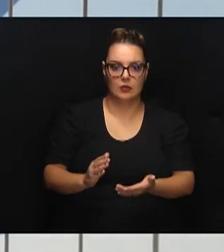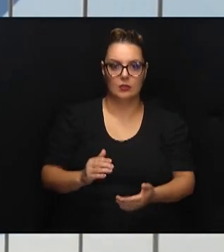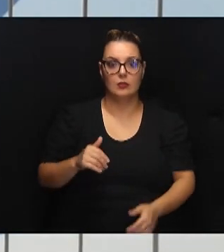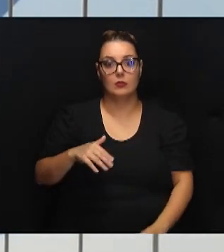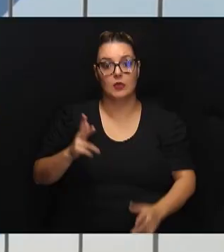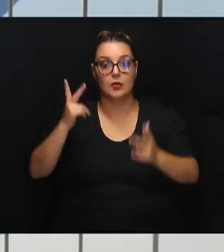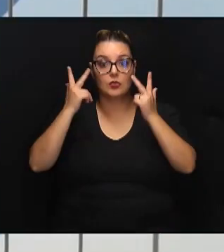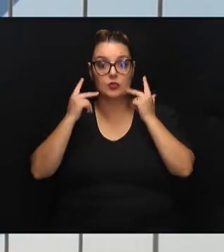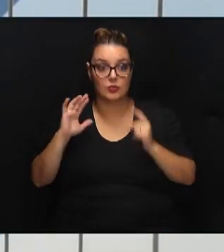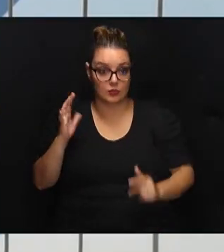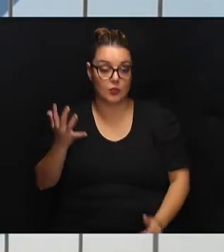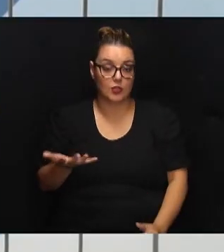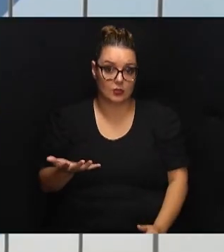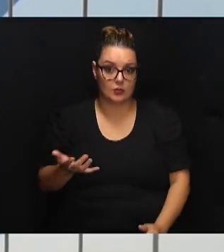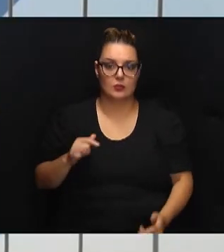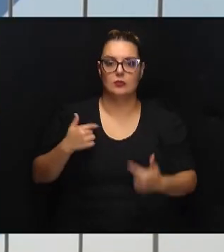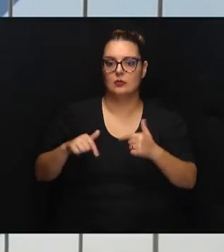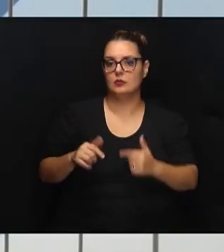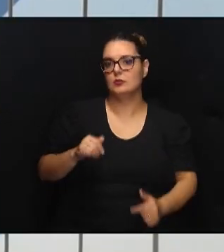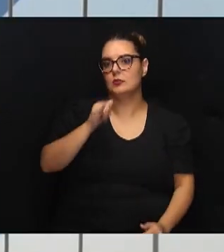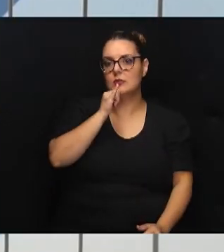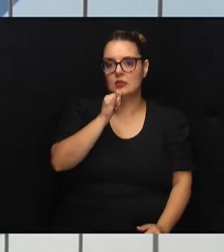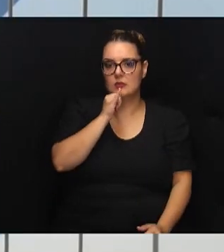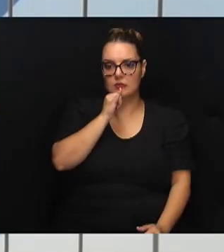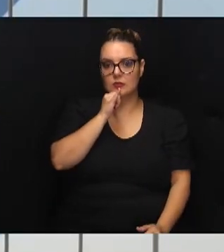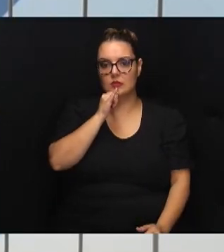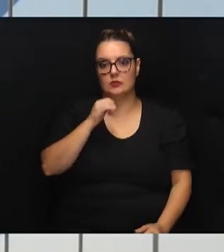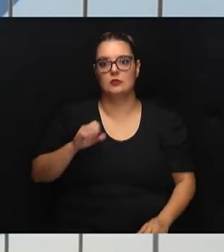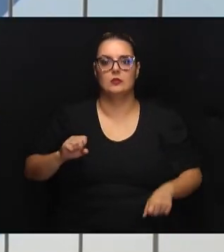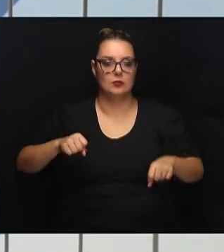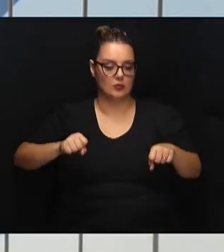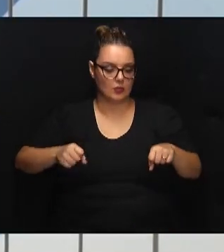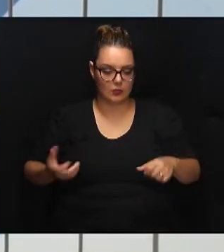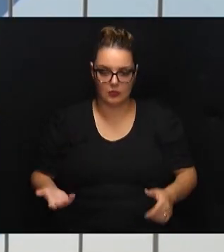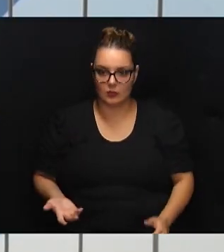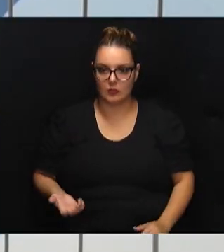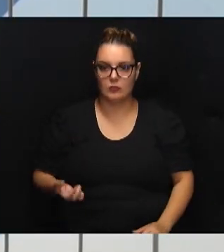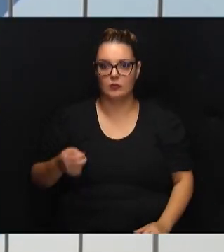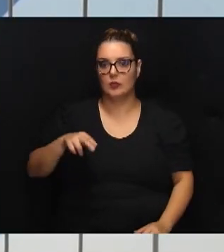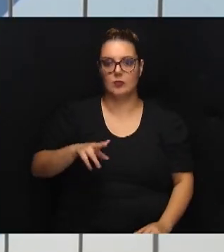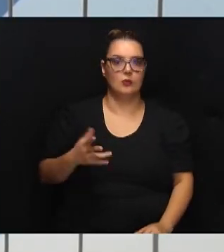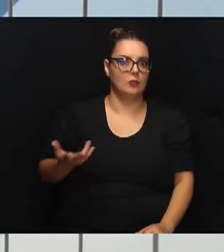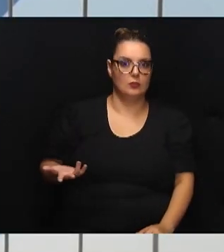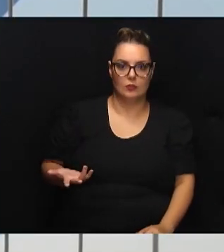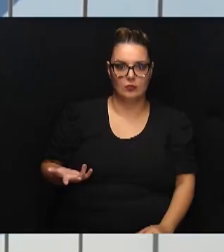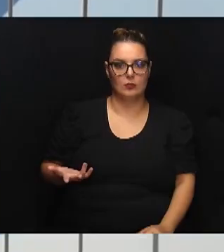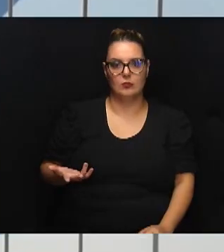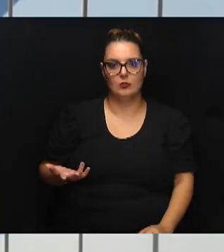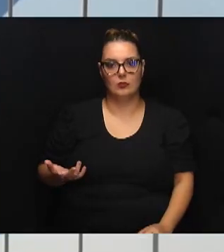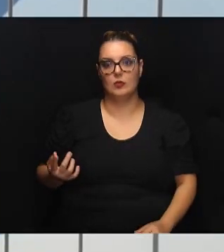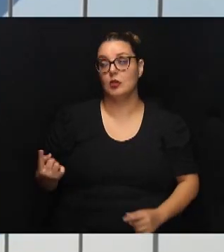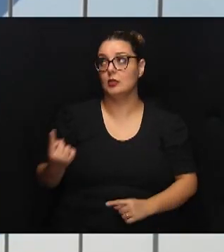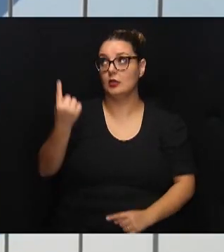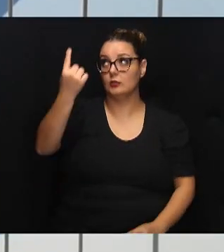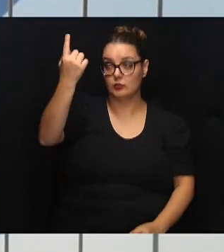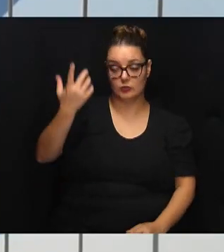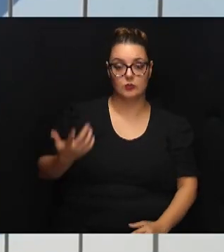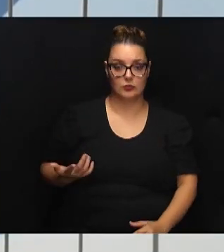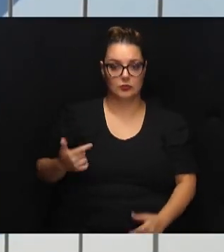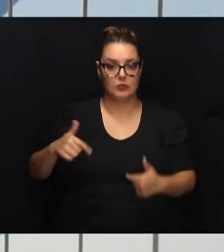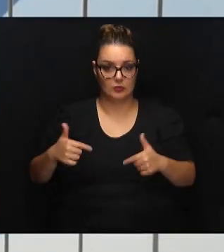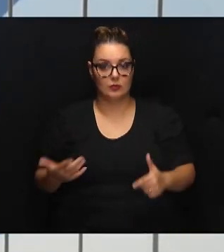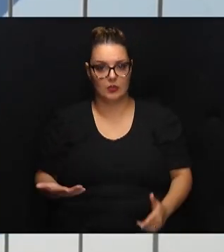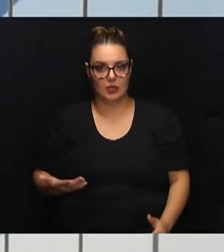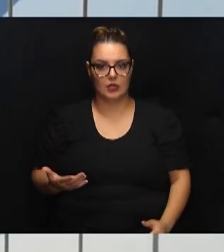frequentes. Então, um trabalhador, por exemplo, que está trabalhando em cima de uma moto ou em alguma altura, a partir